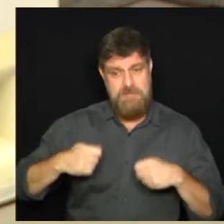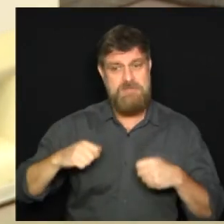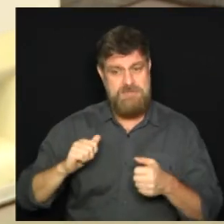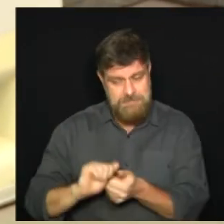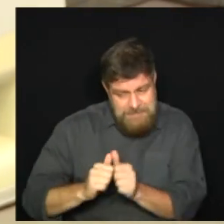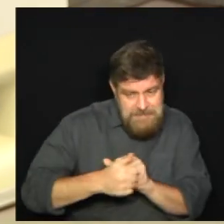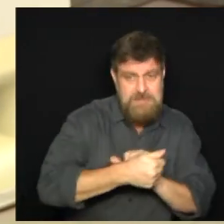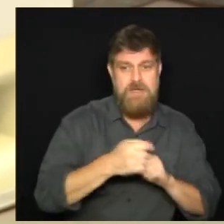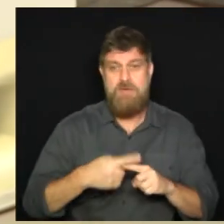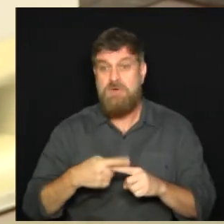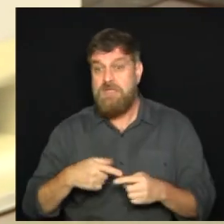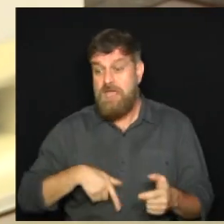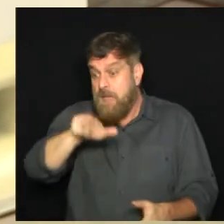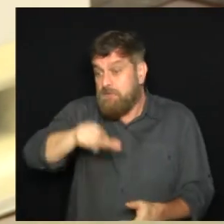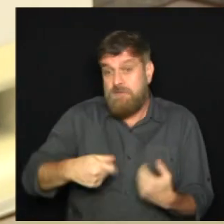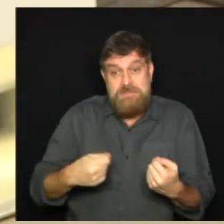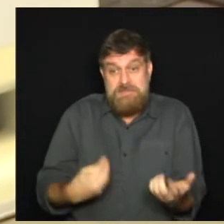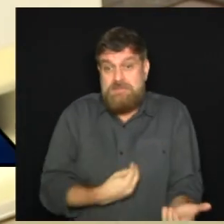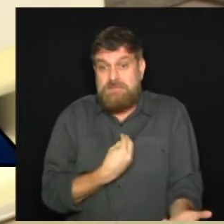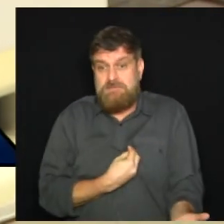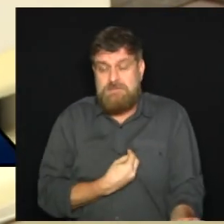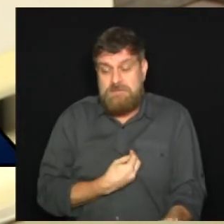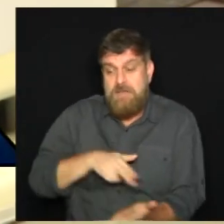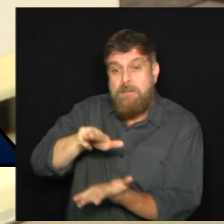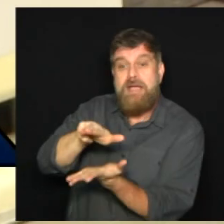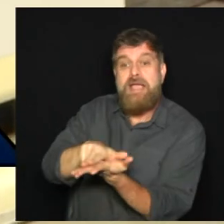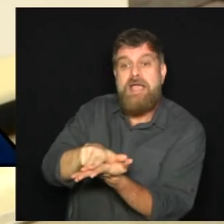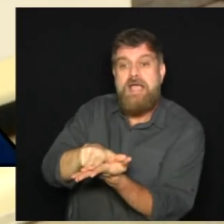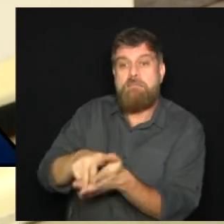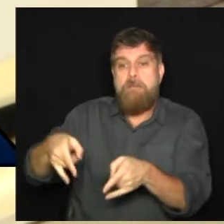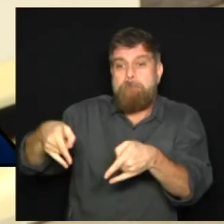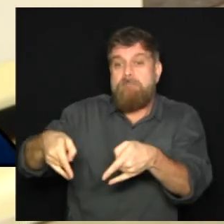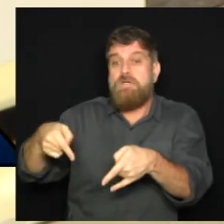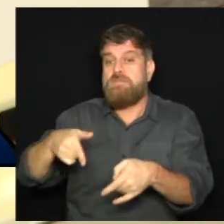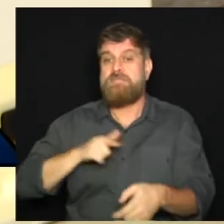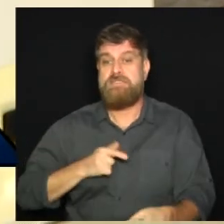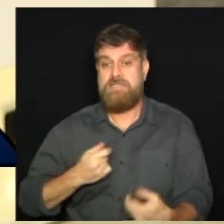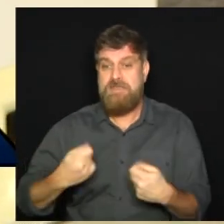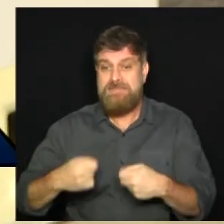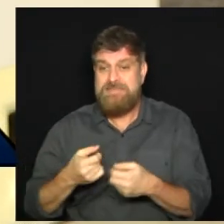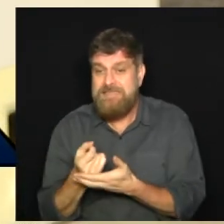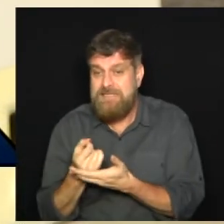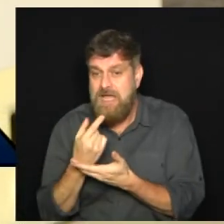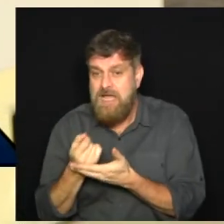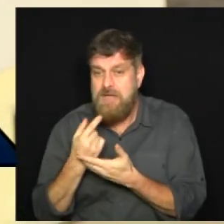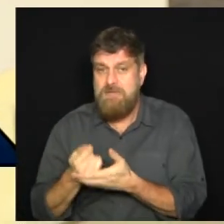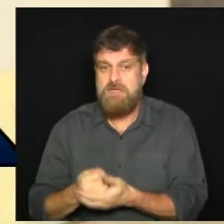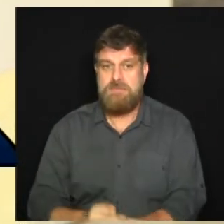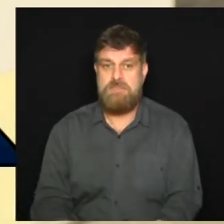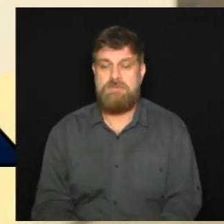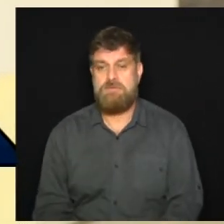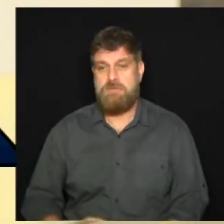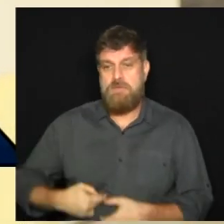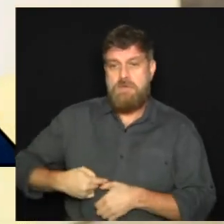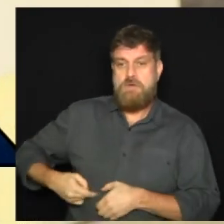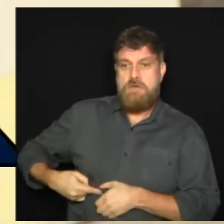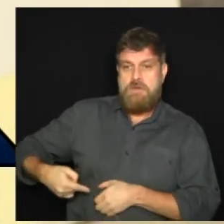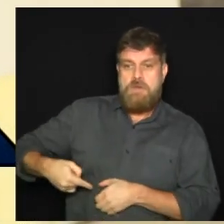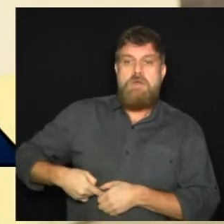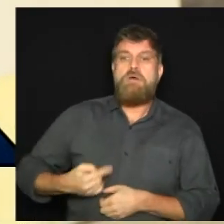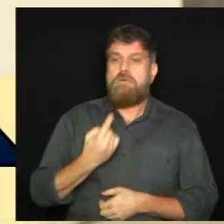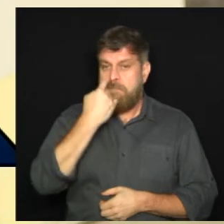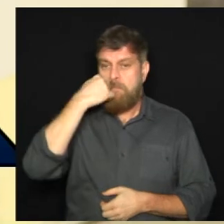ser medida de sobrevivência. Tem pessoas acamadas precisando dessa medicação. E essas pessoas estão